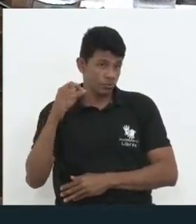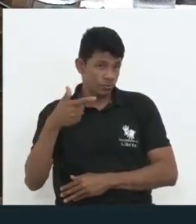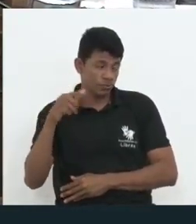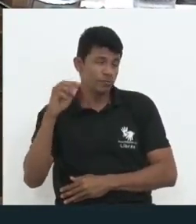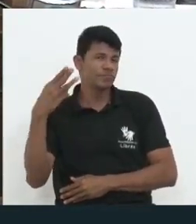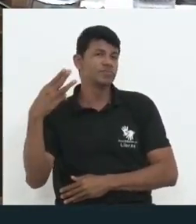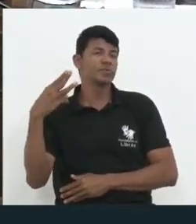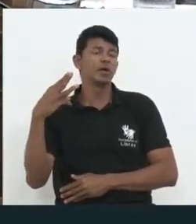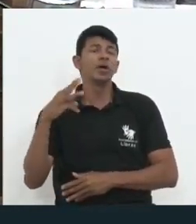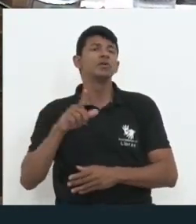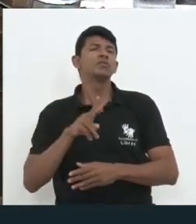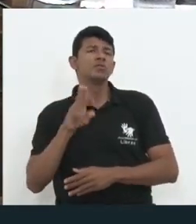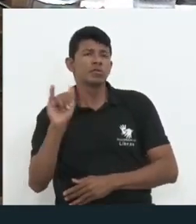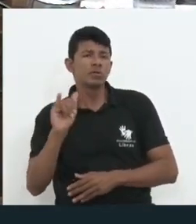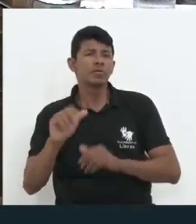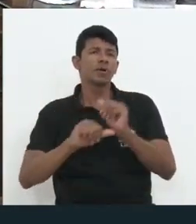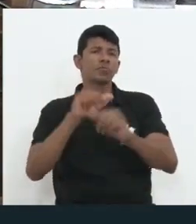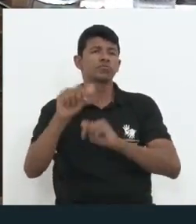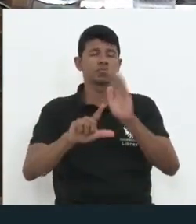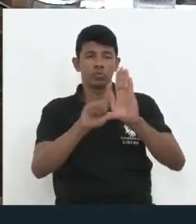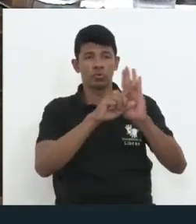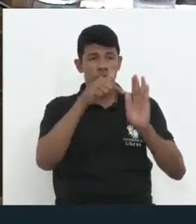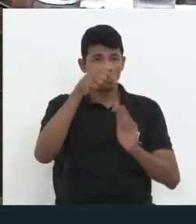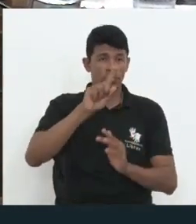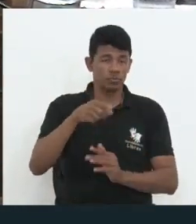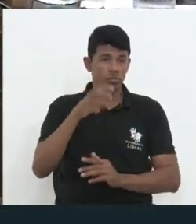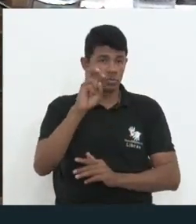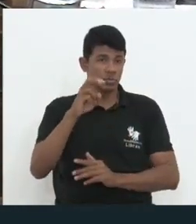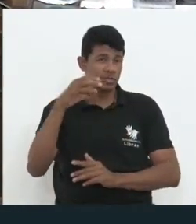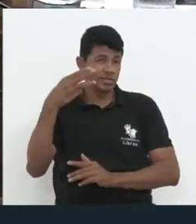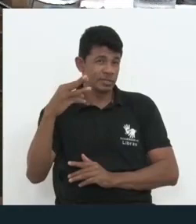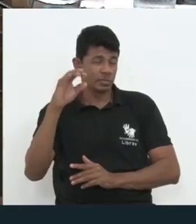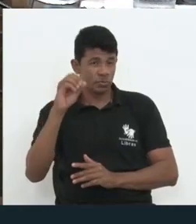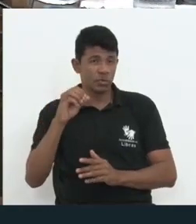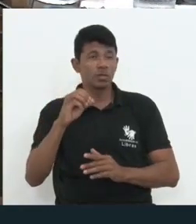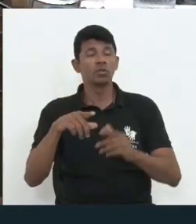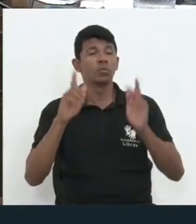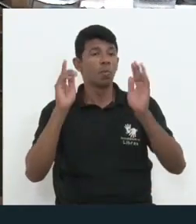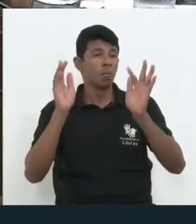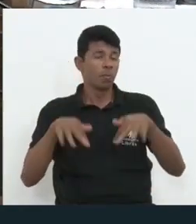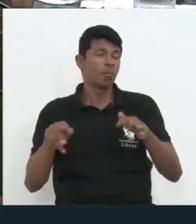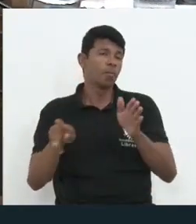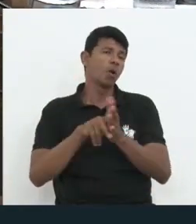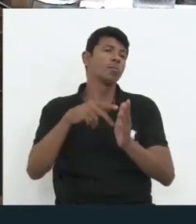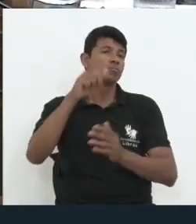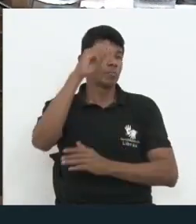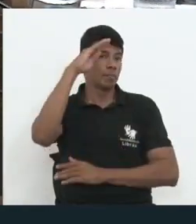2848/23. Introduz a alteração na lei 7.550/19 do 4/17. Autor, Prefeitura.